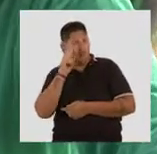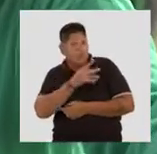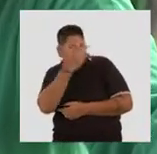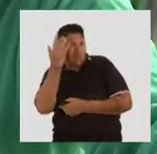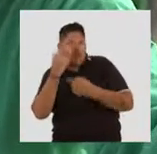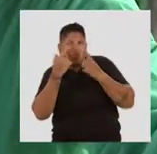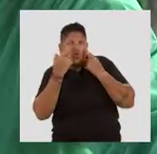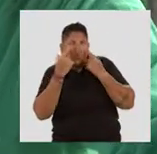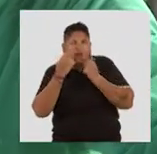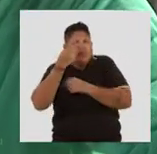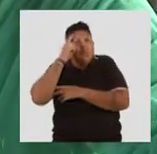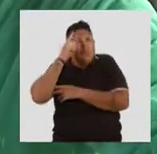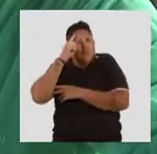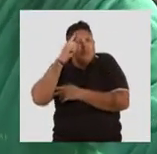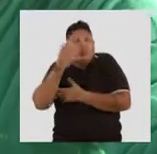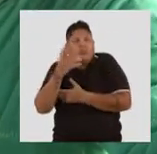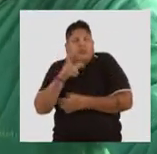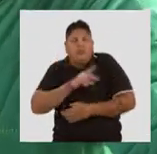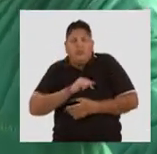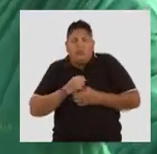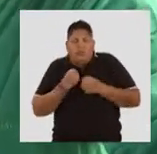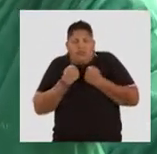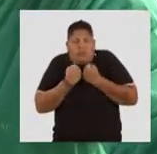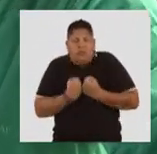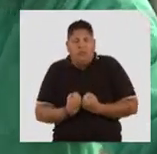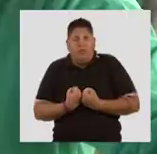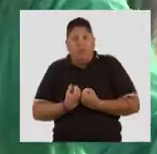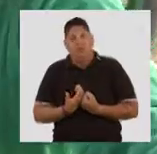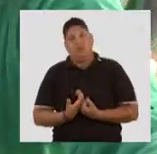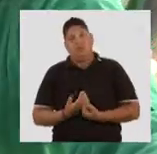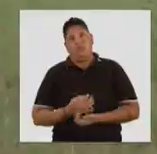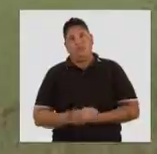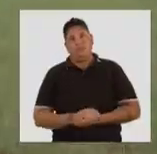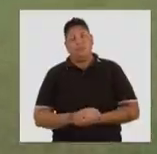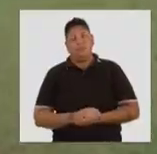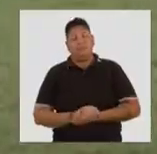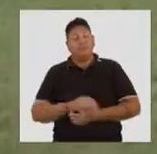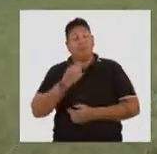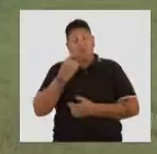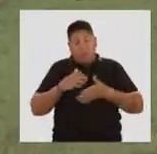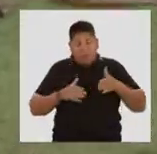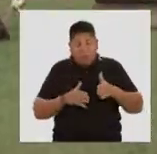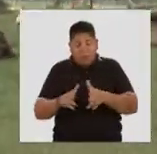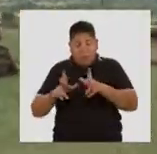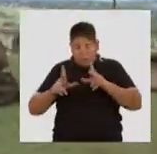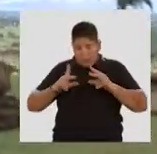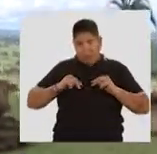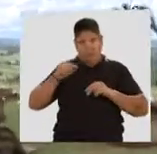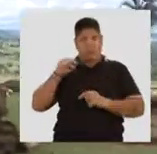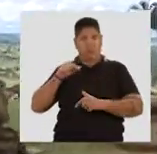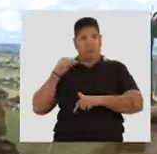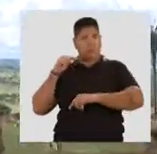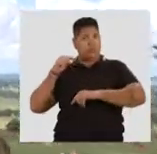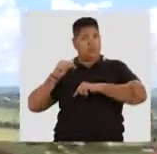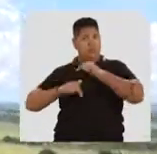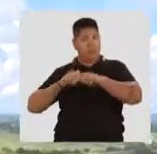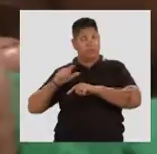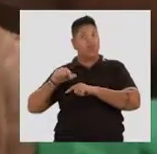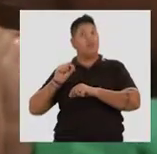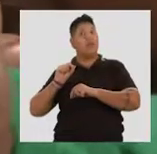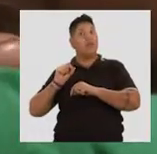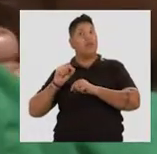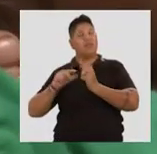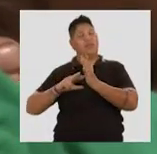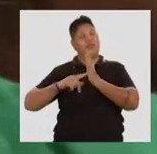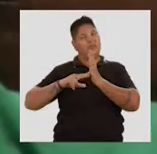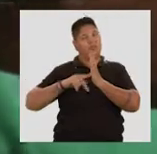dia, tá vendo os outros chorando todo dia, pesa muito na mente da gente. Um dos caminhos para o reconhecimento dessas profissões passa